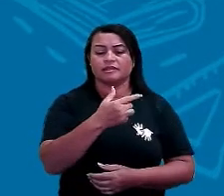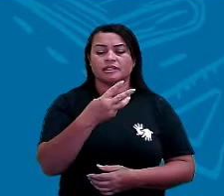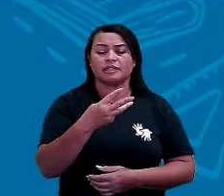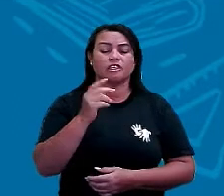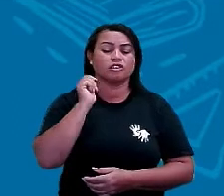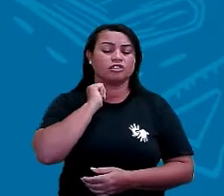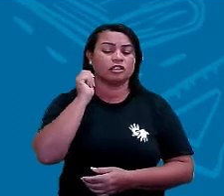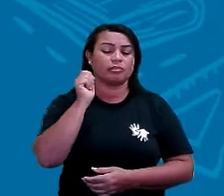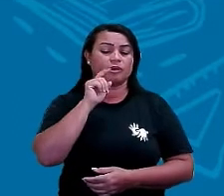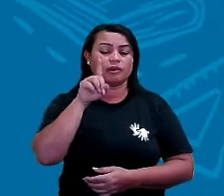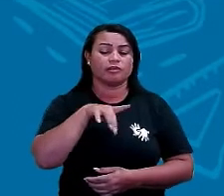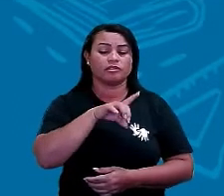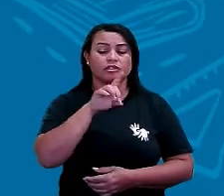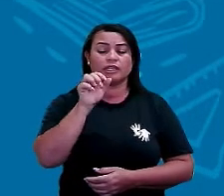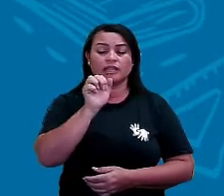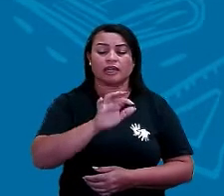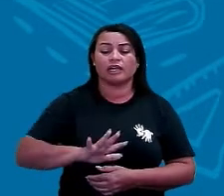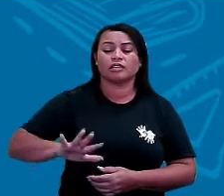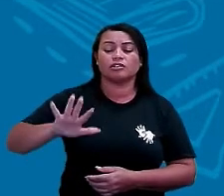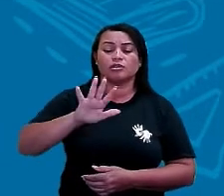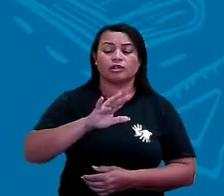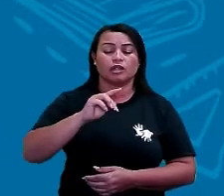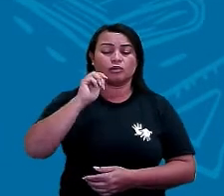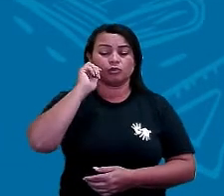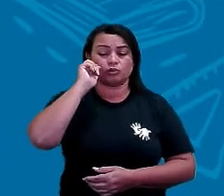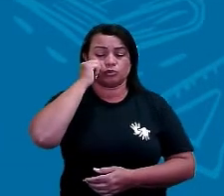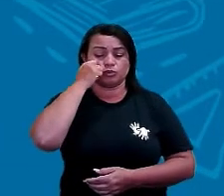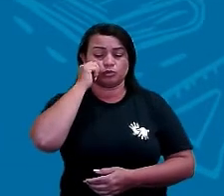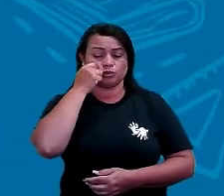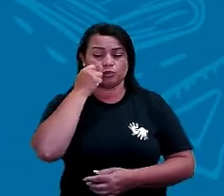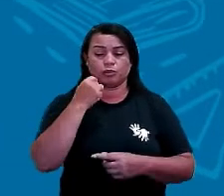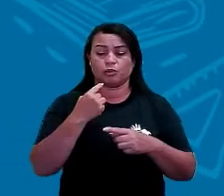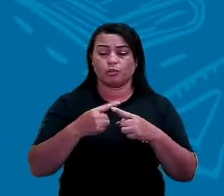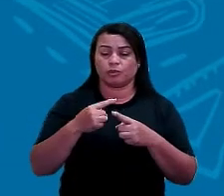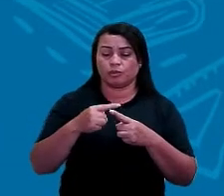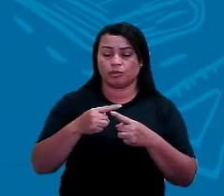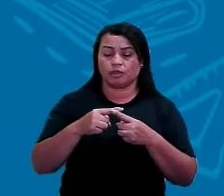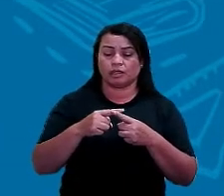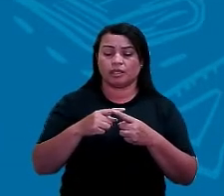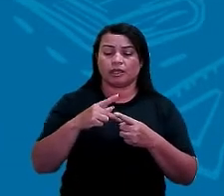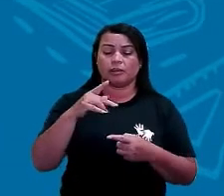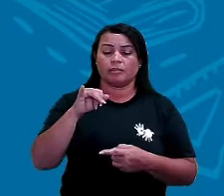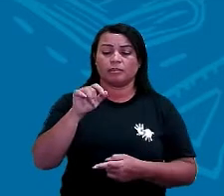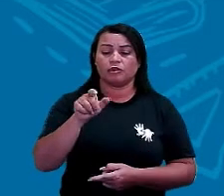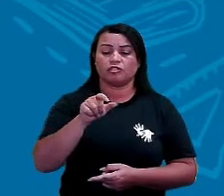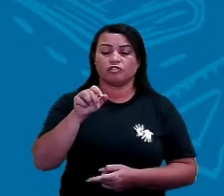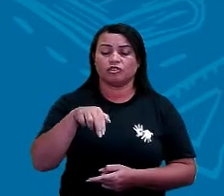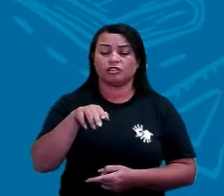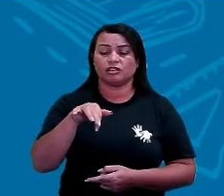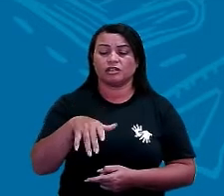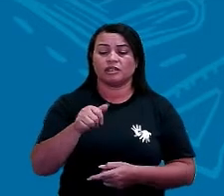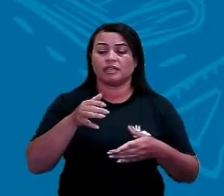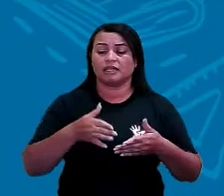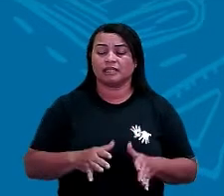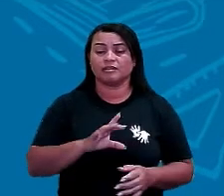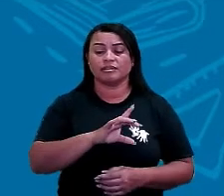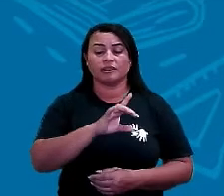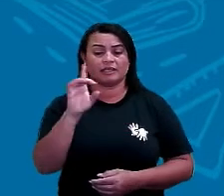abril é o Dia Nacional do Choro, porque Pixinguinha nasceu nesse